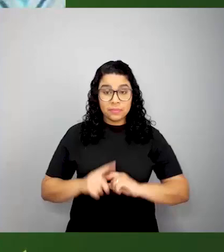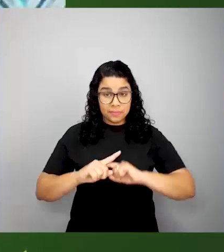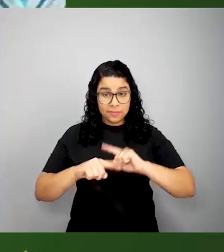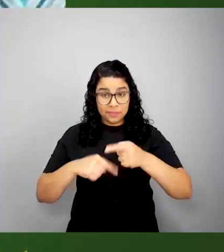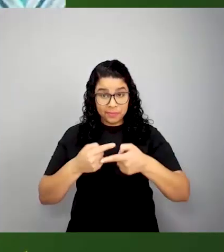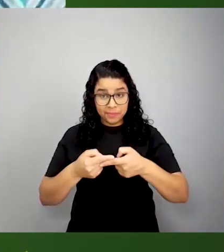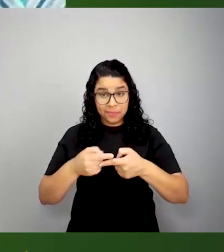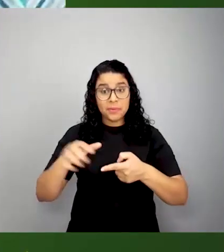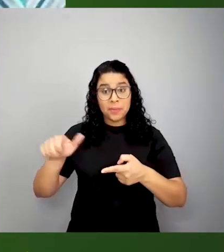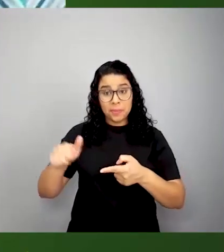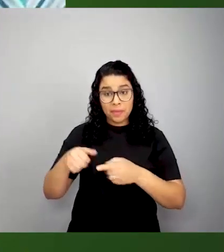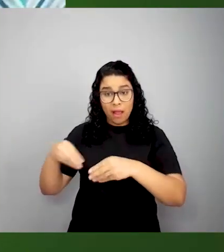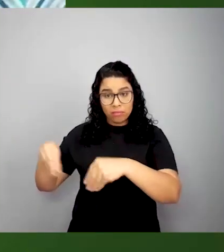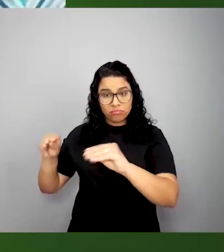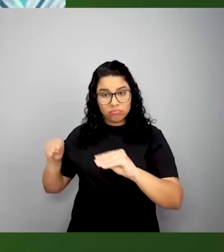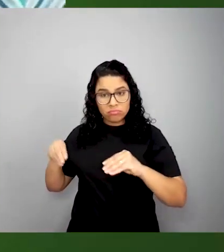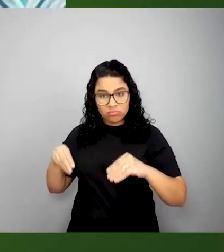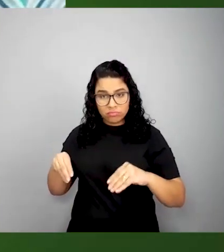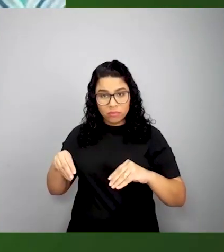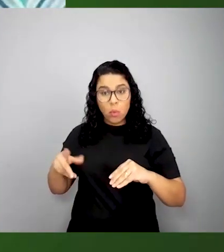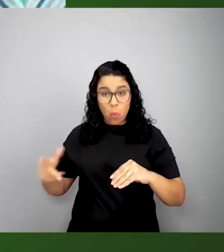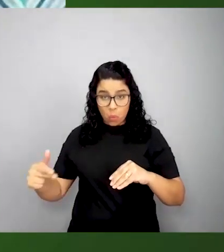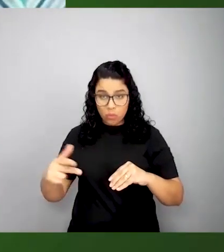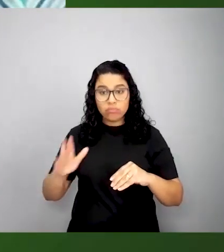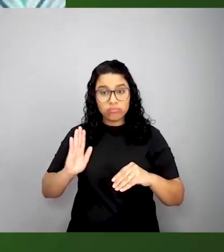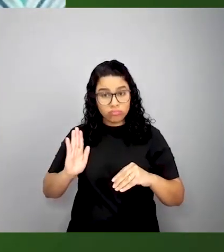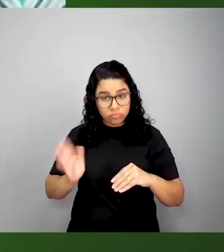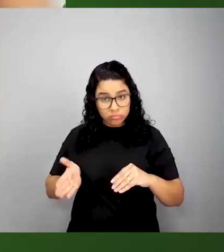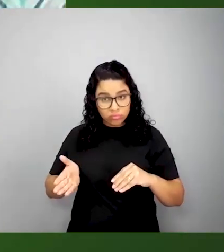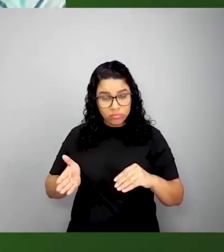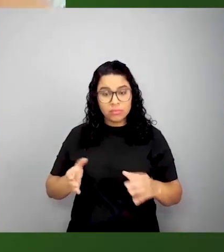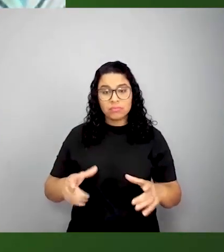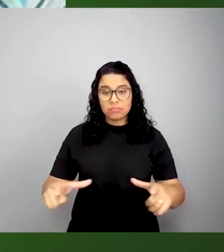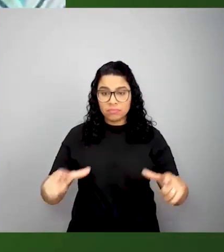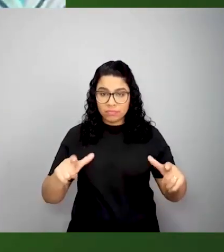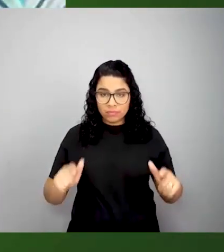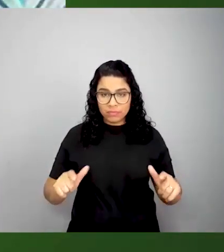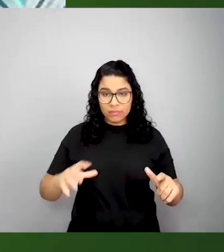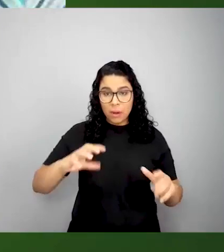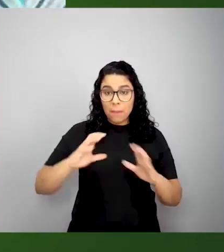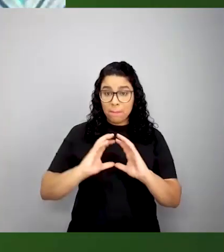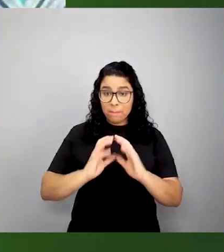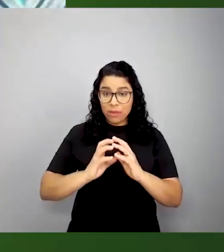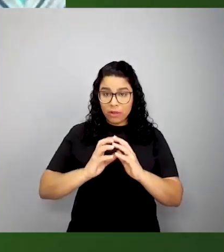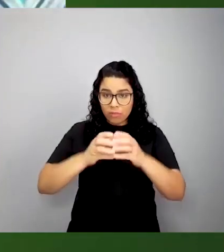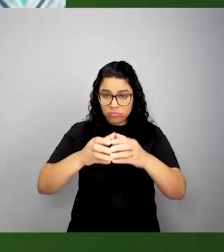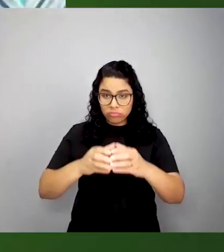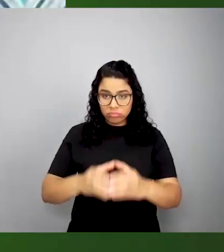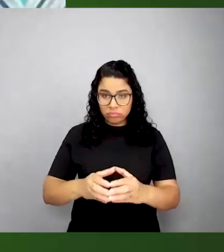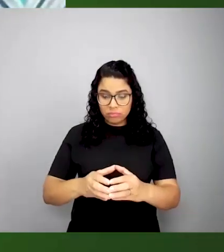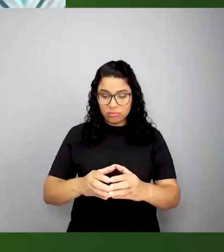Em seguida, nós vamos pegar as sacolas que nós havíamos cortado, colocar a bolinha no meio.